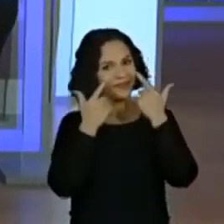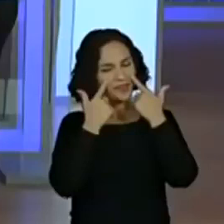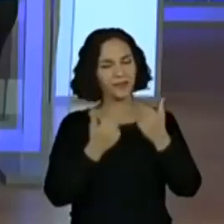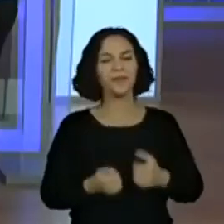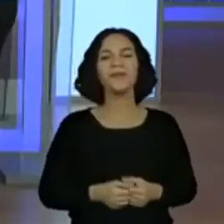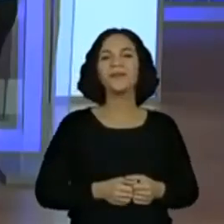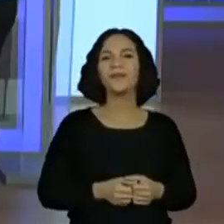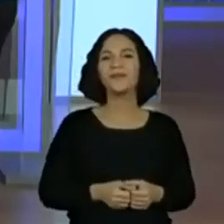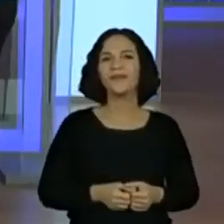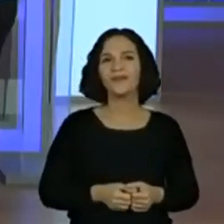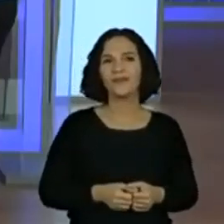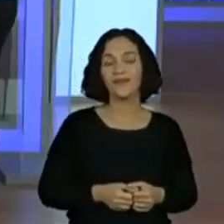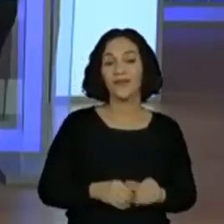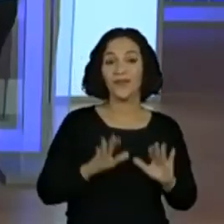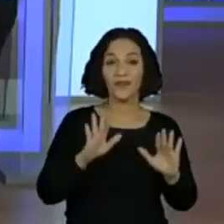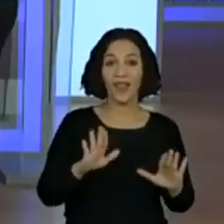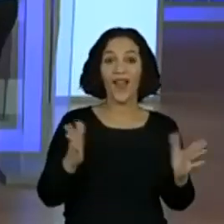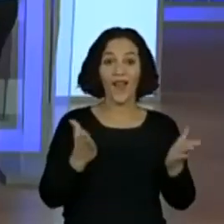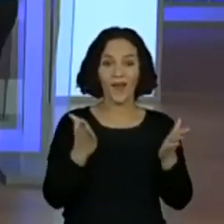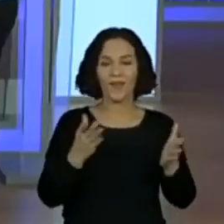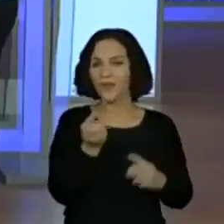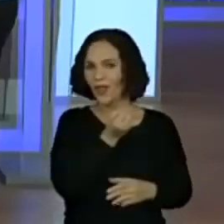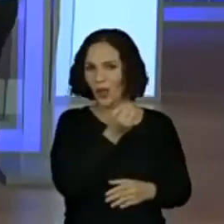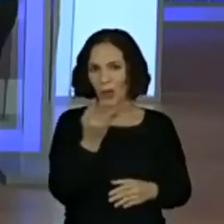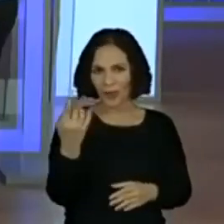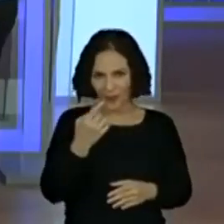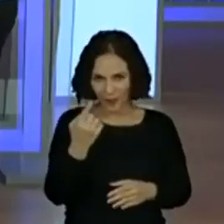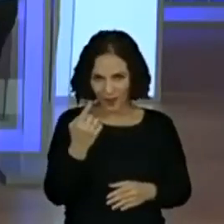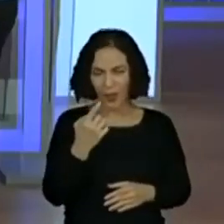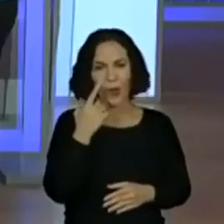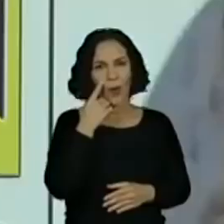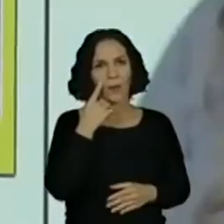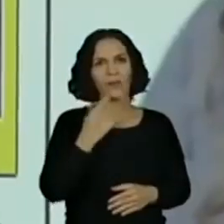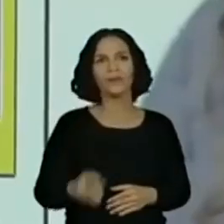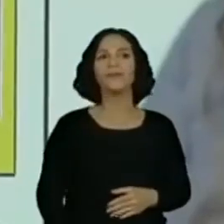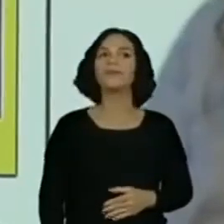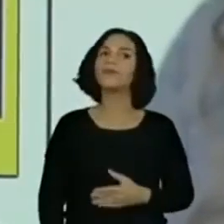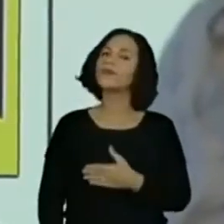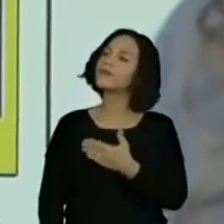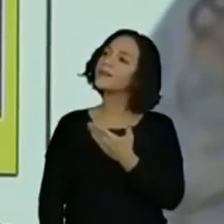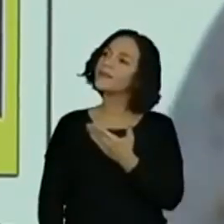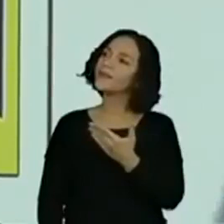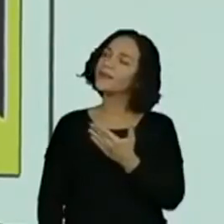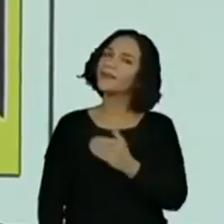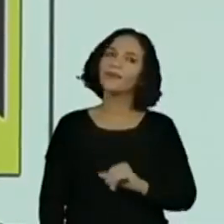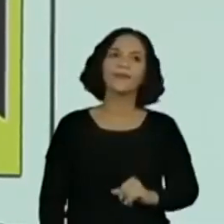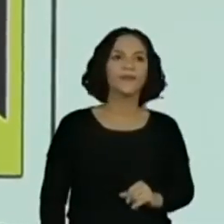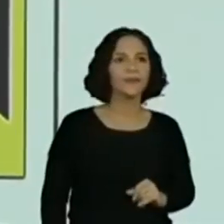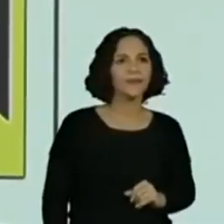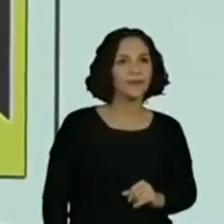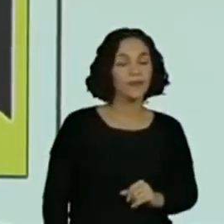contagem que nós vamos fazer. Nós vamos fazer a primeira contagem aqui, ó.